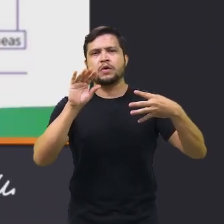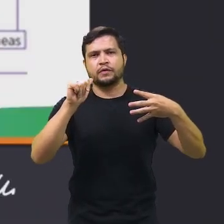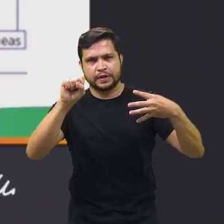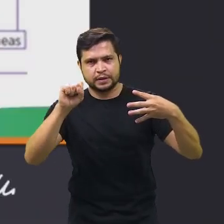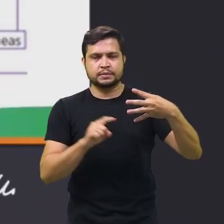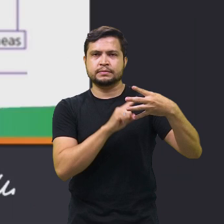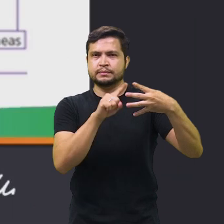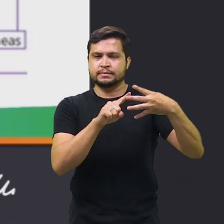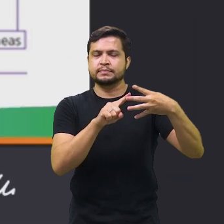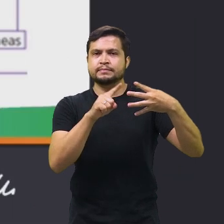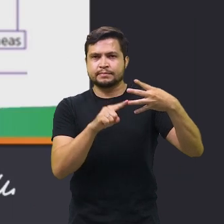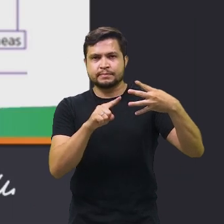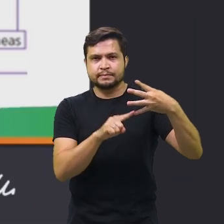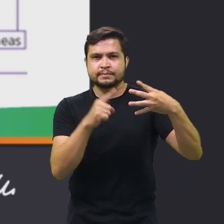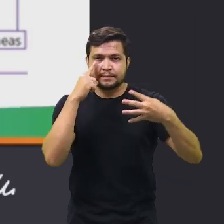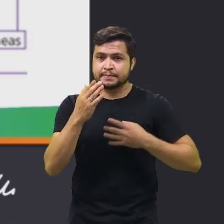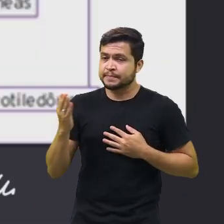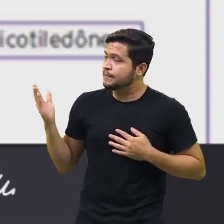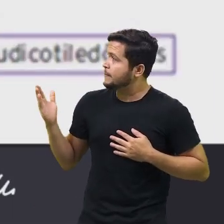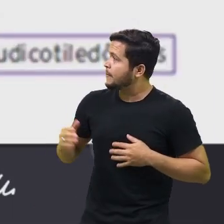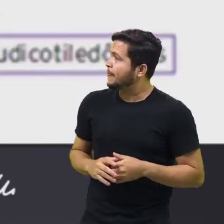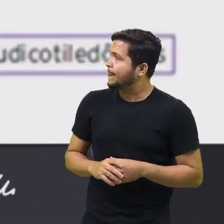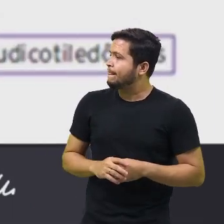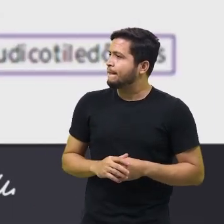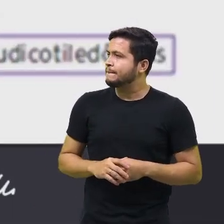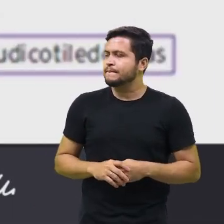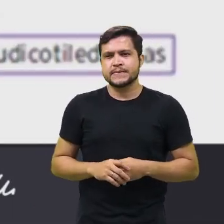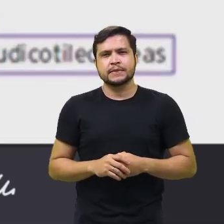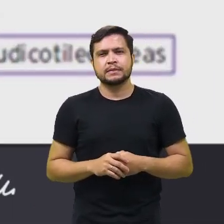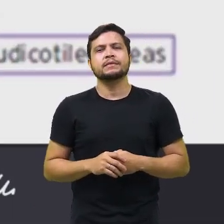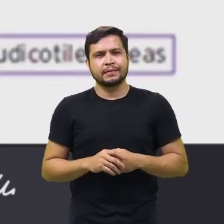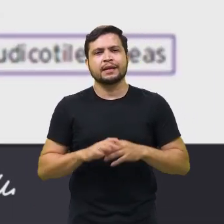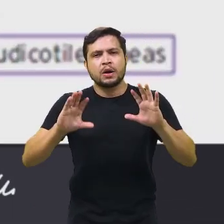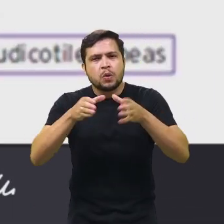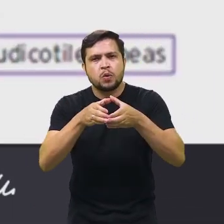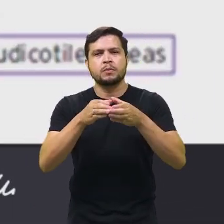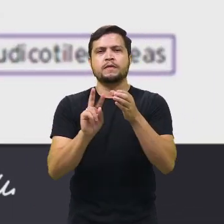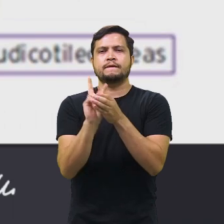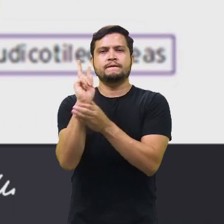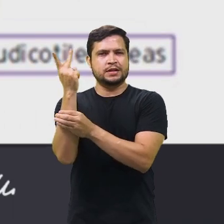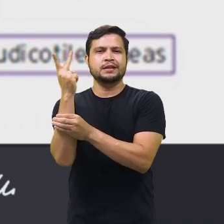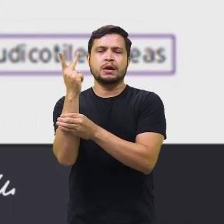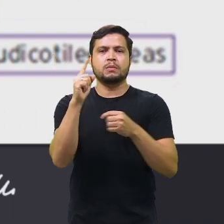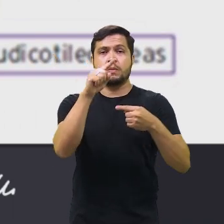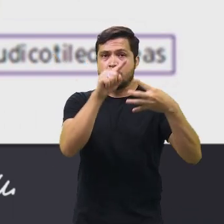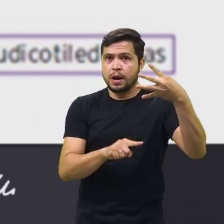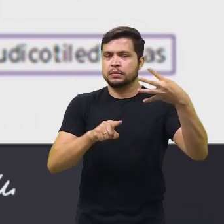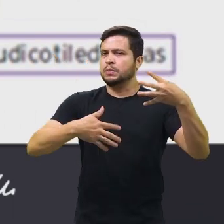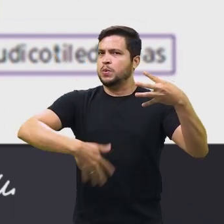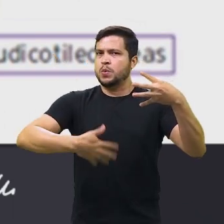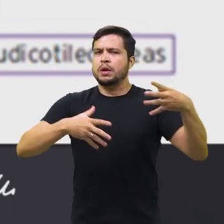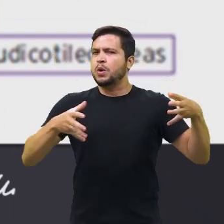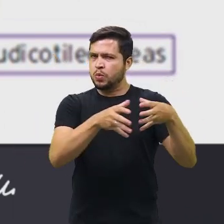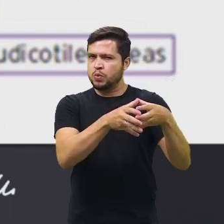pteridófitas, gimnospermas e angiospermas, né? São esses grupos vegetais, são os 4 grandes grupos